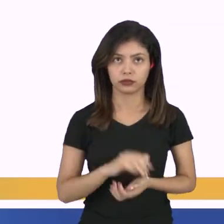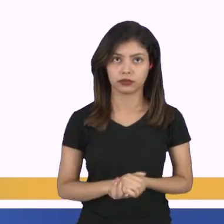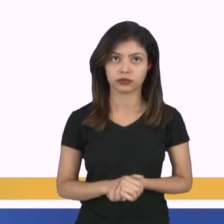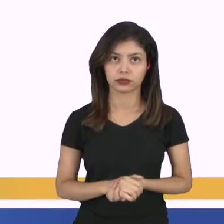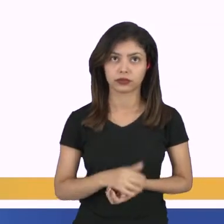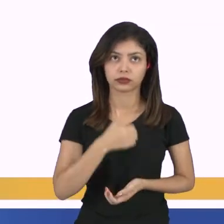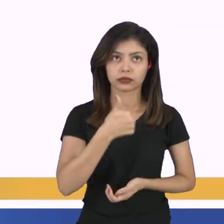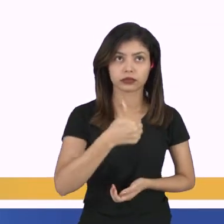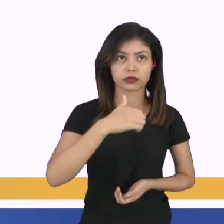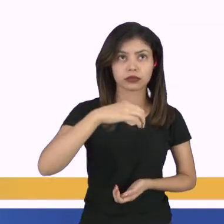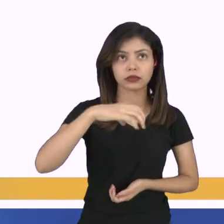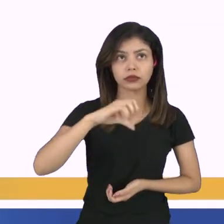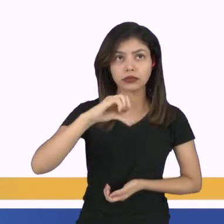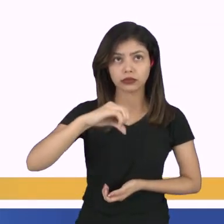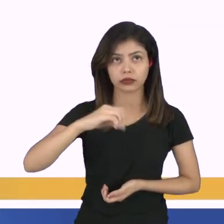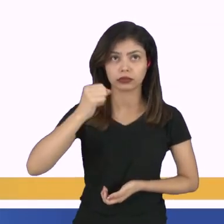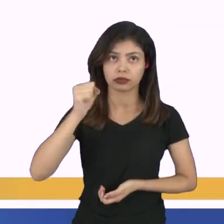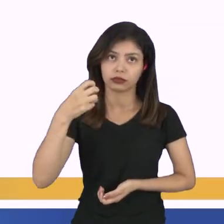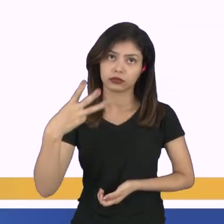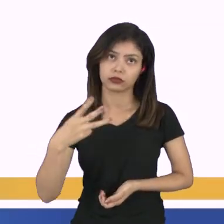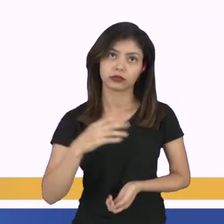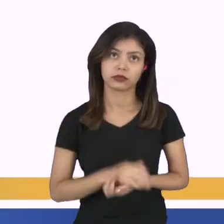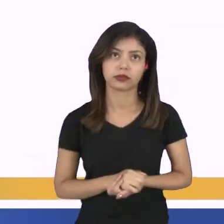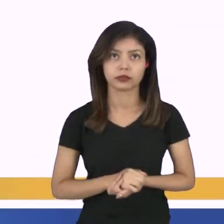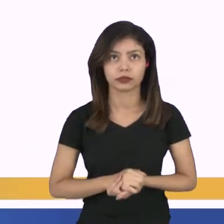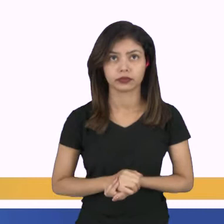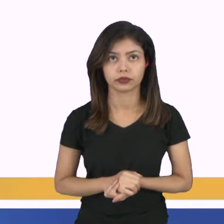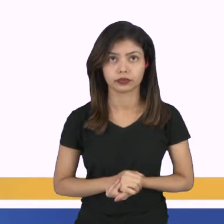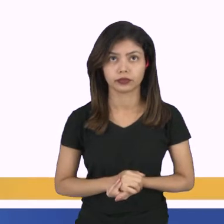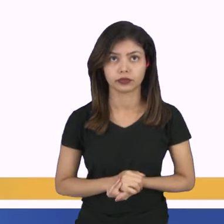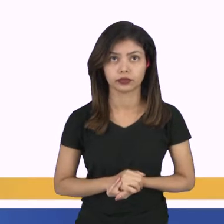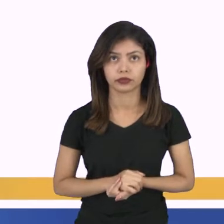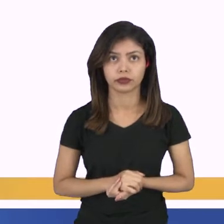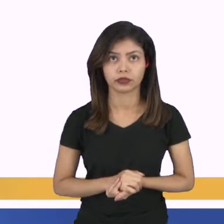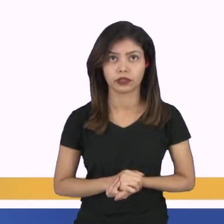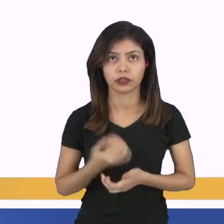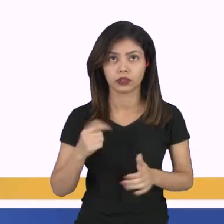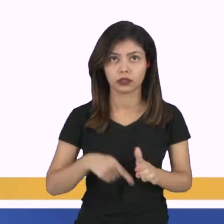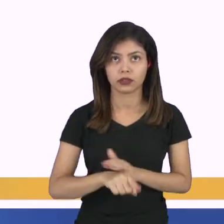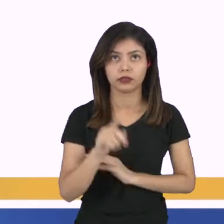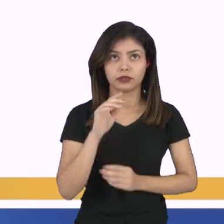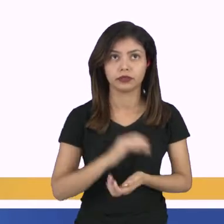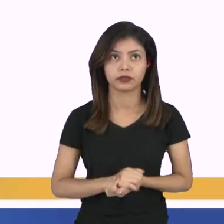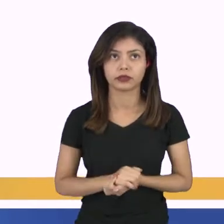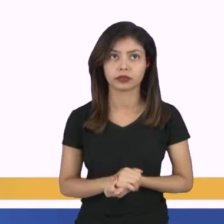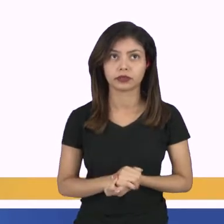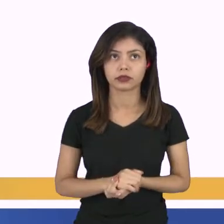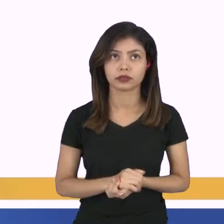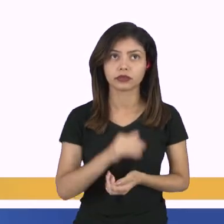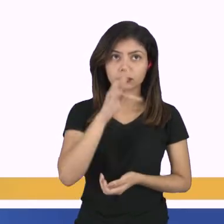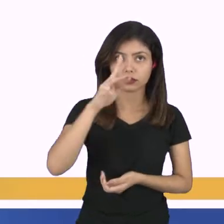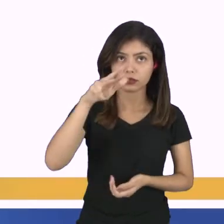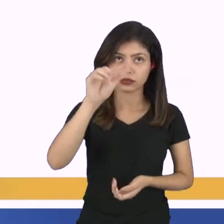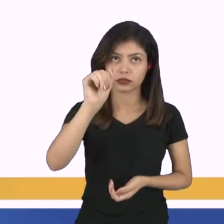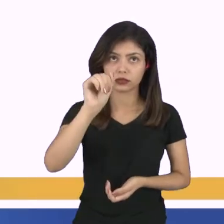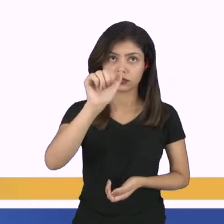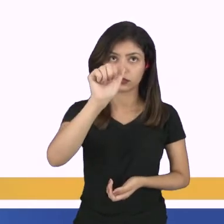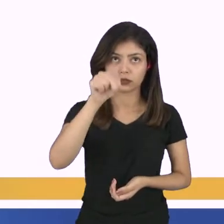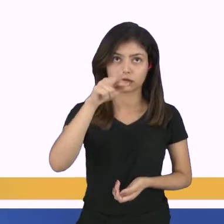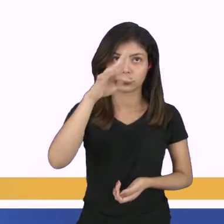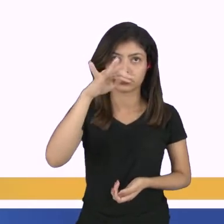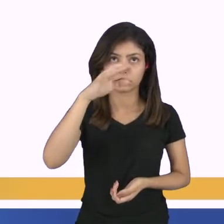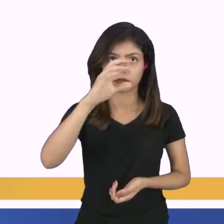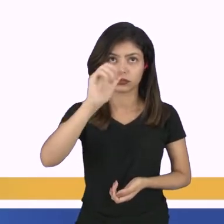ano de 1983, com a planta de fumo resistente a antibiótico